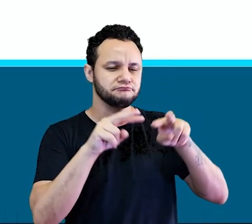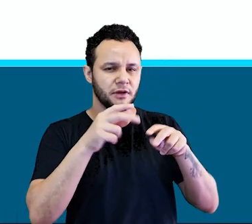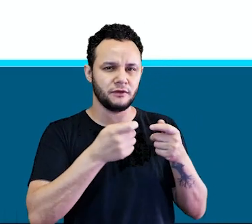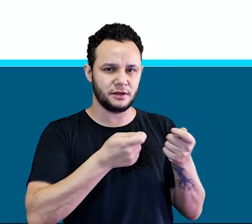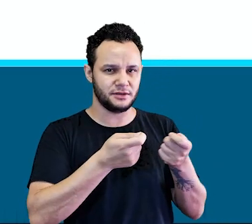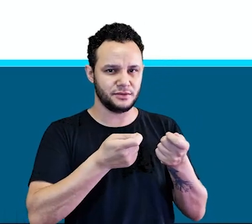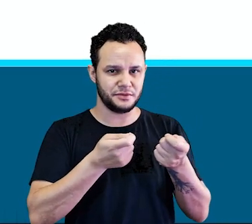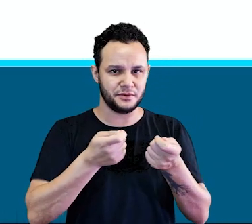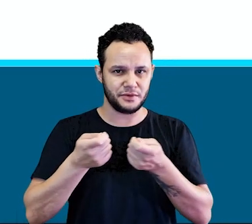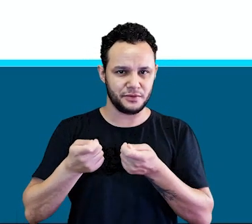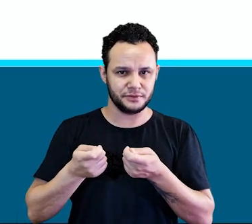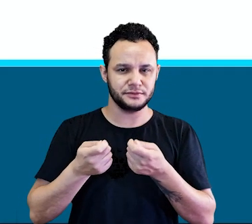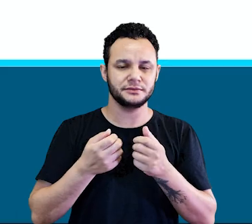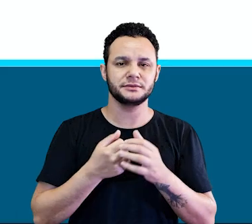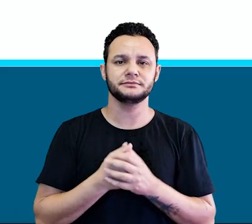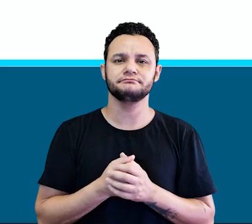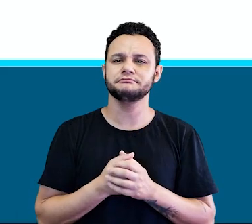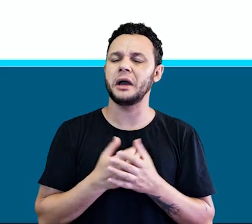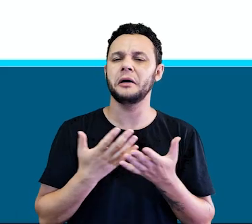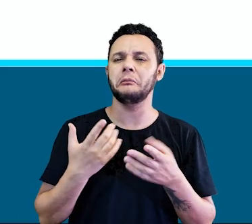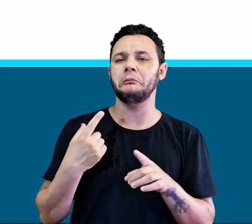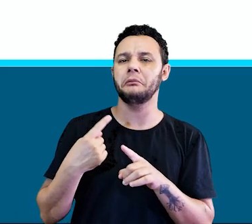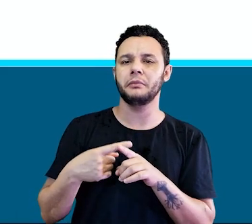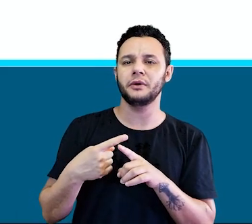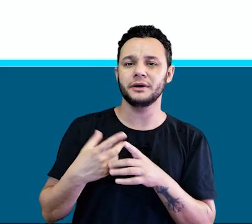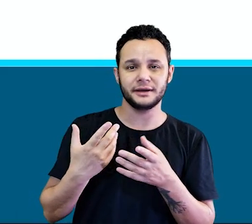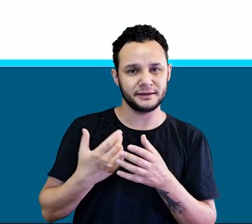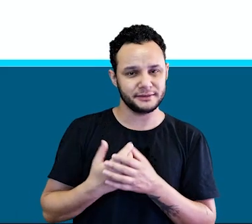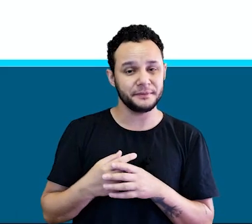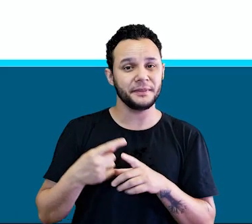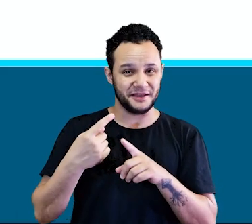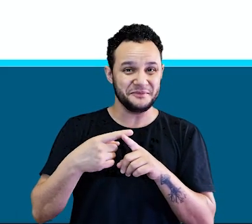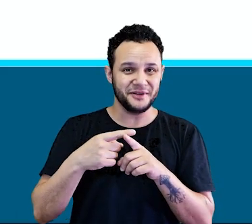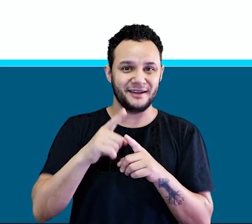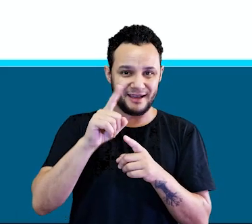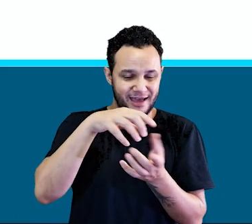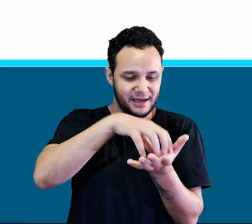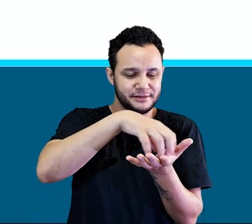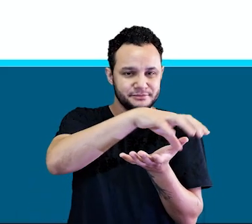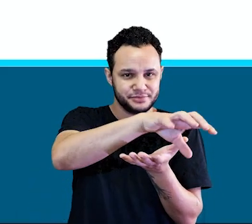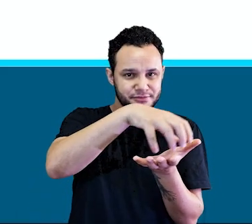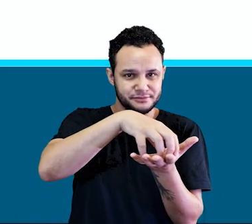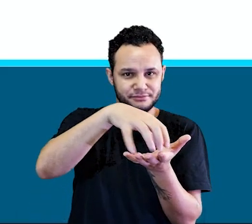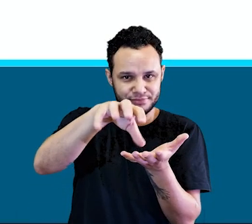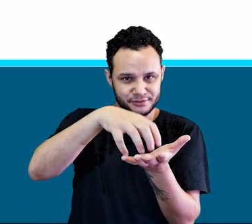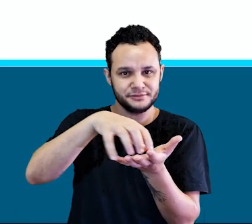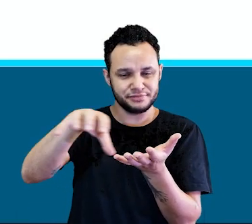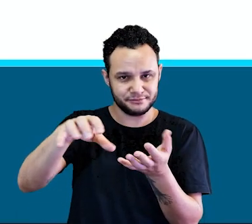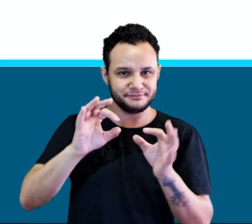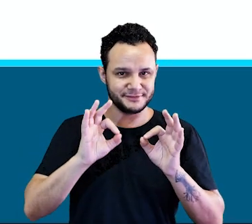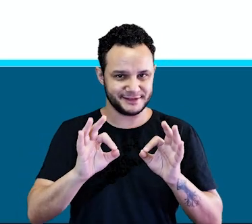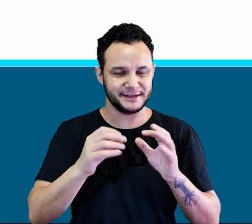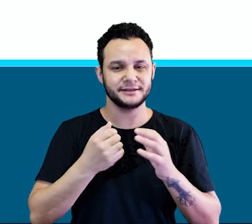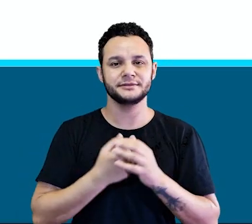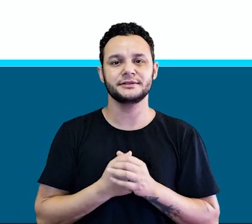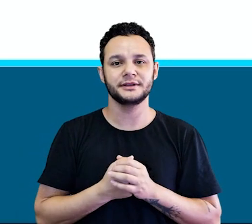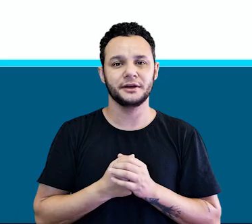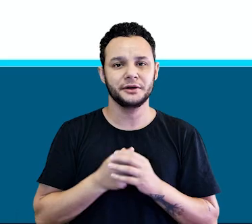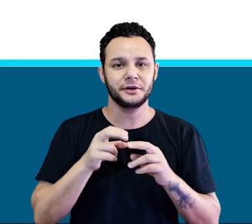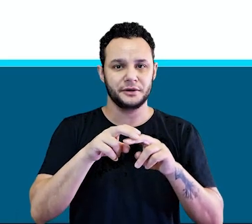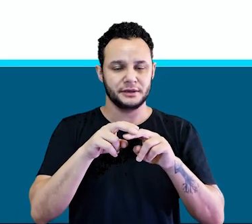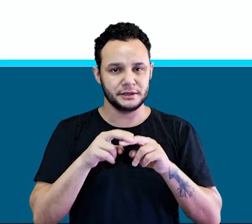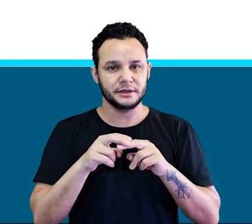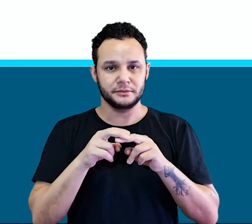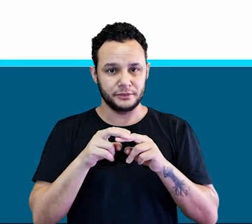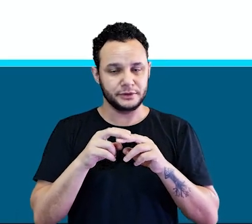como Estado avaliador, né? Então, por quê? Porque a gente tem um sistema descentralizado. Então, veja, não é 8 nem 80,